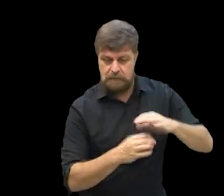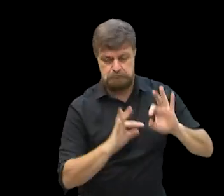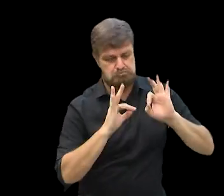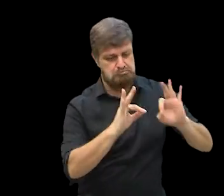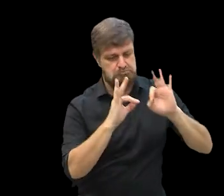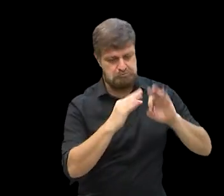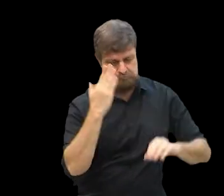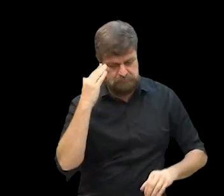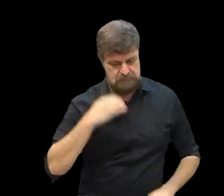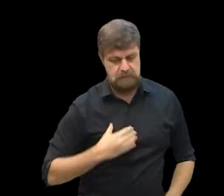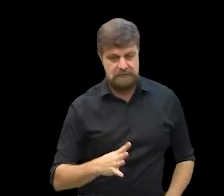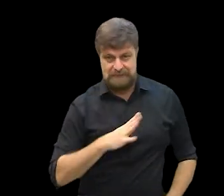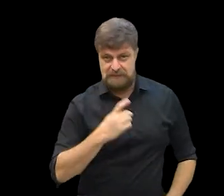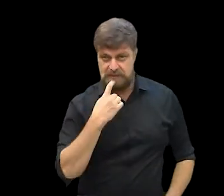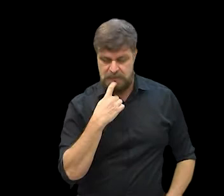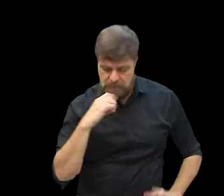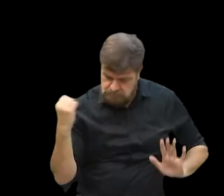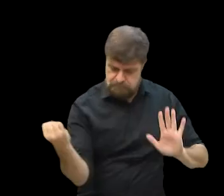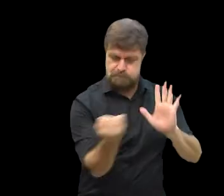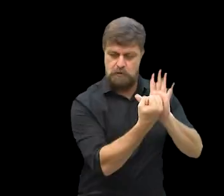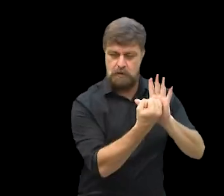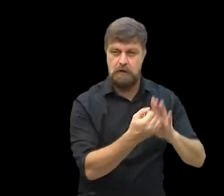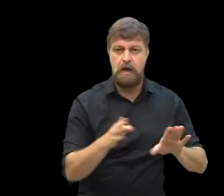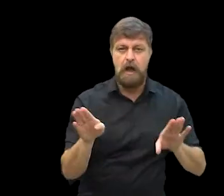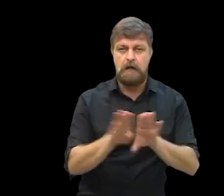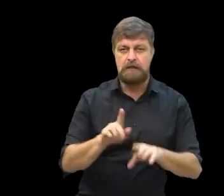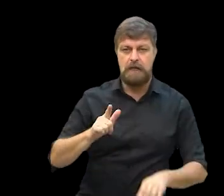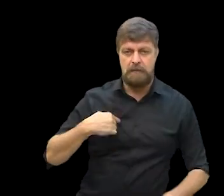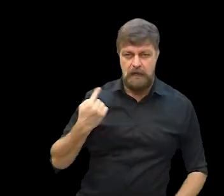tão emblemática para Campinas, mas também